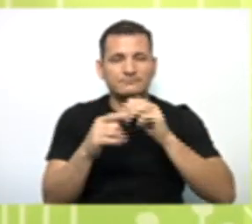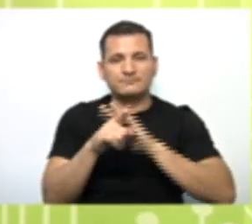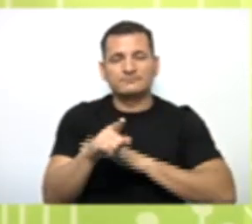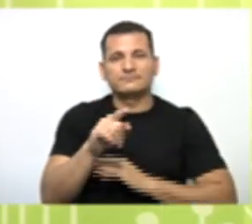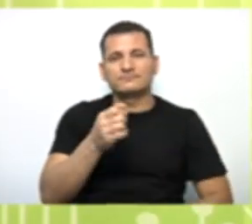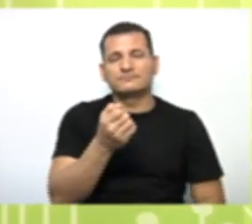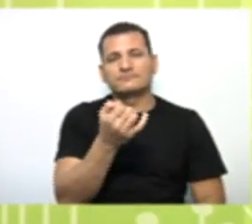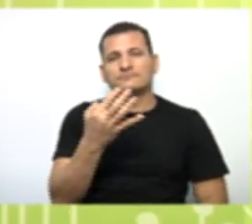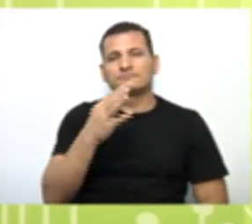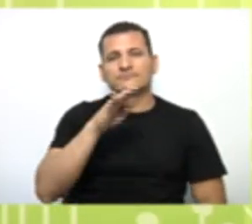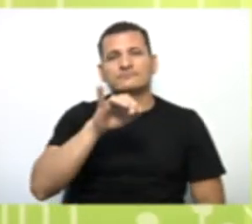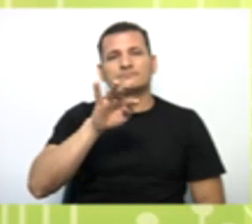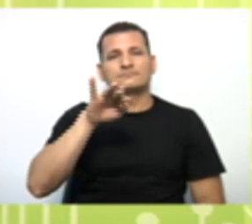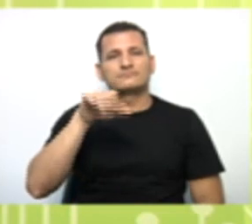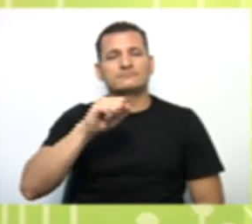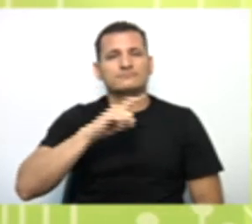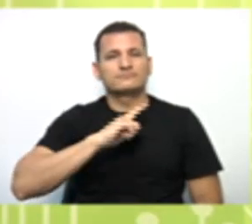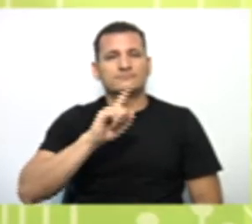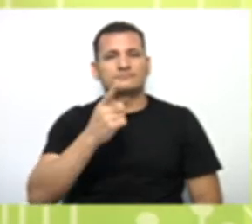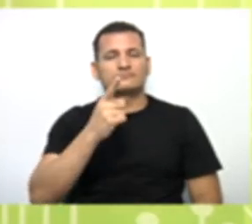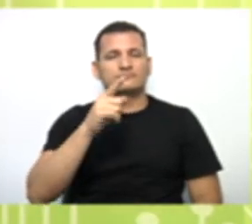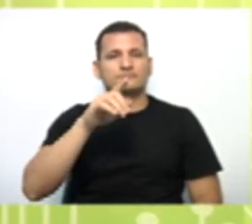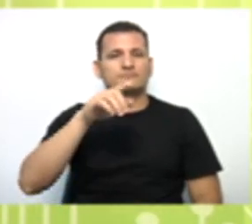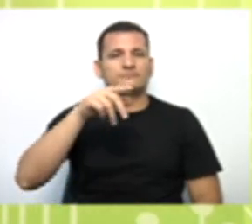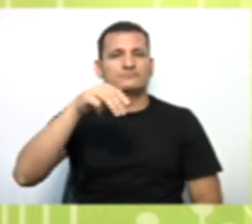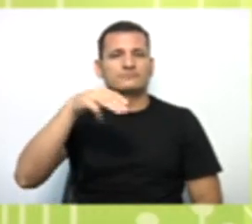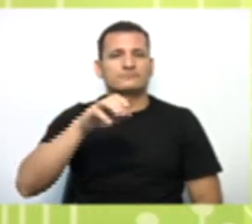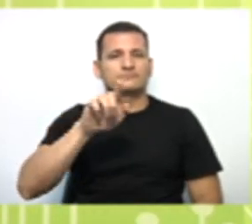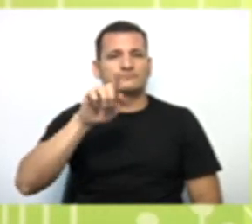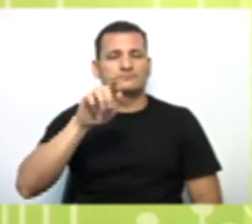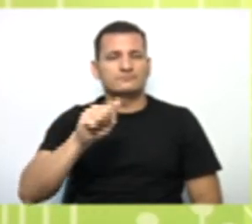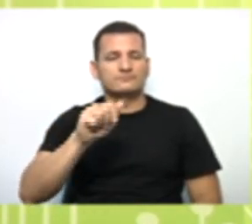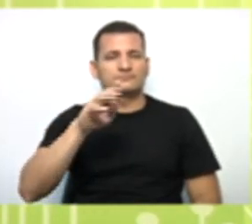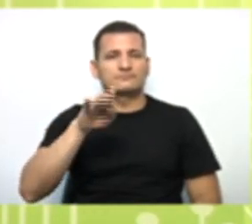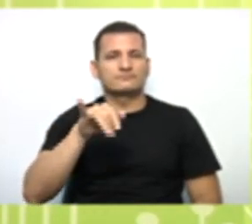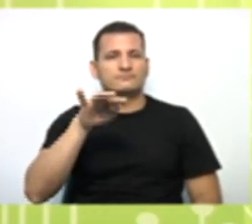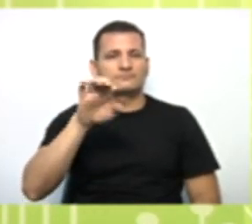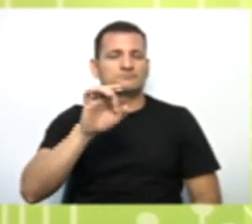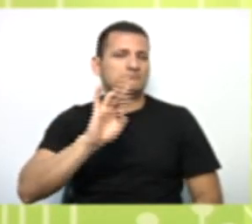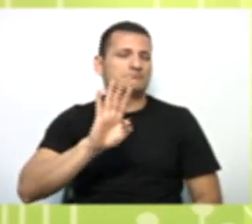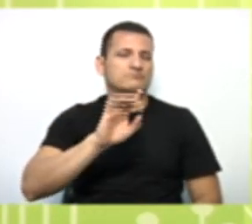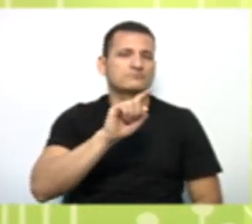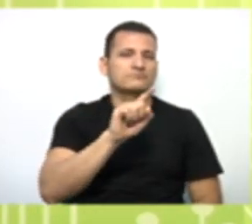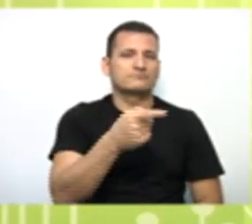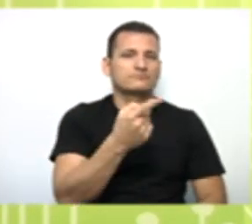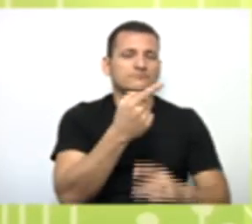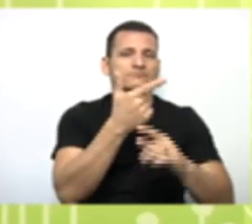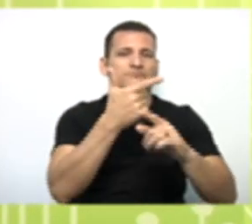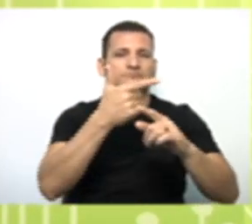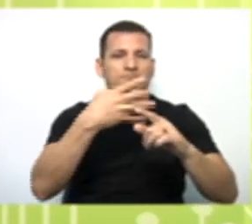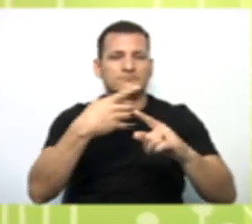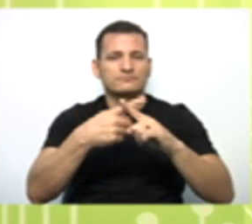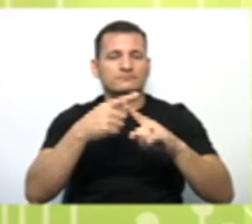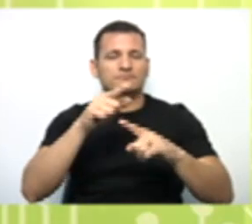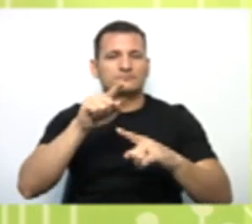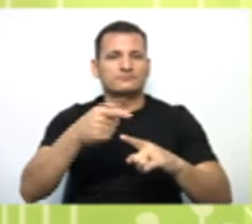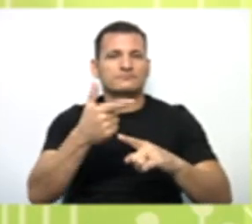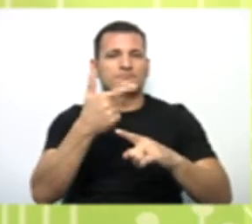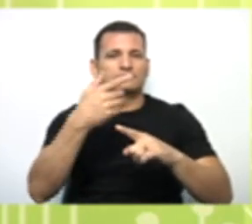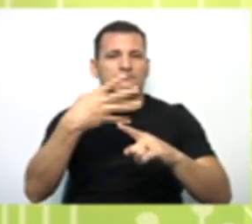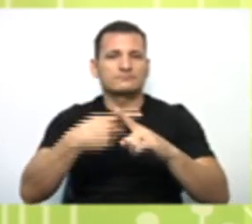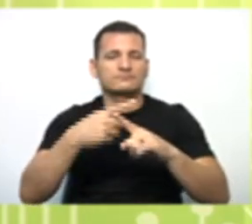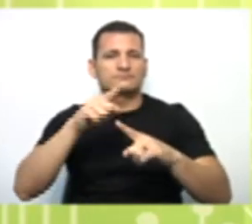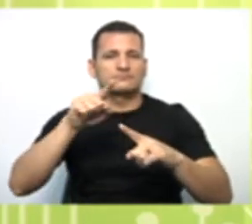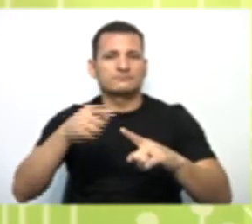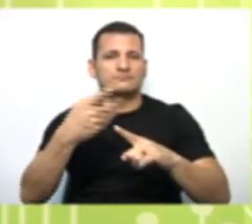bits tem 1 megabyte? Continha. 1024 vezes 1024 vezes 1024 vezes 8,